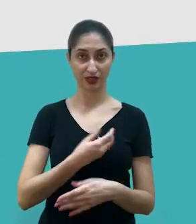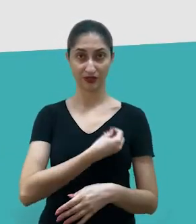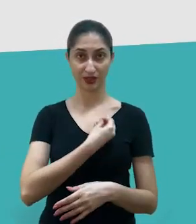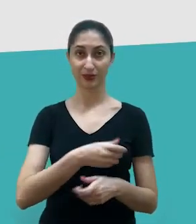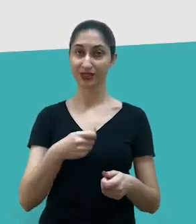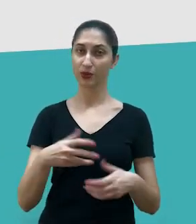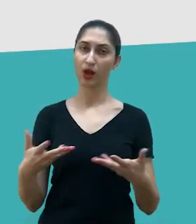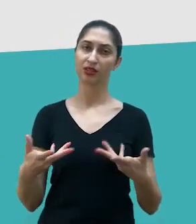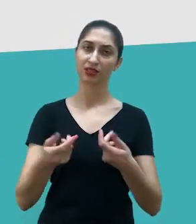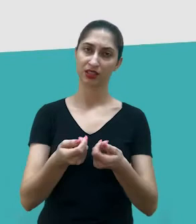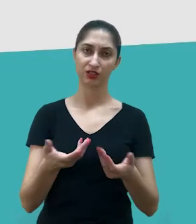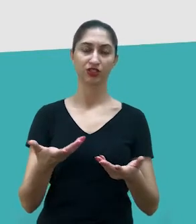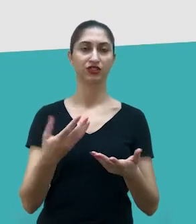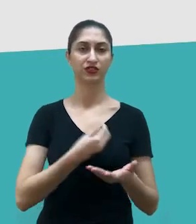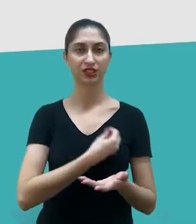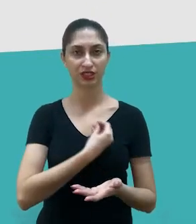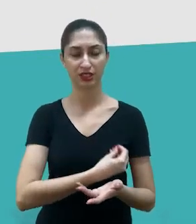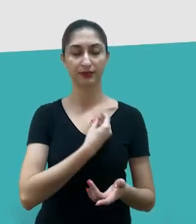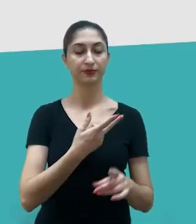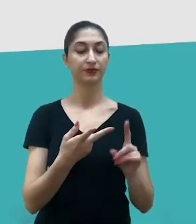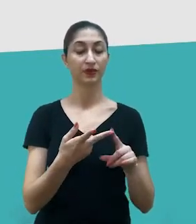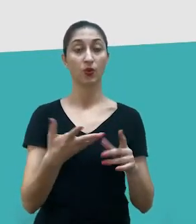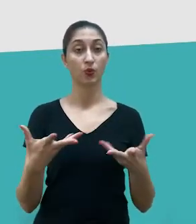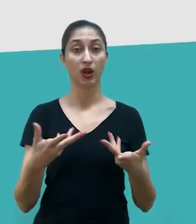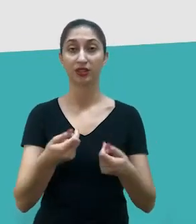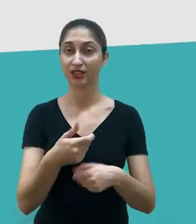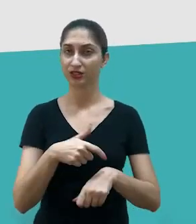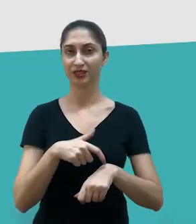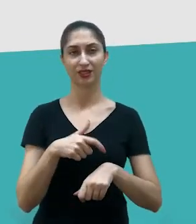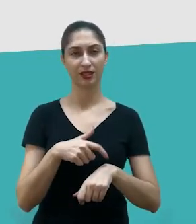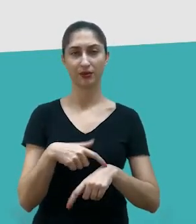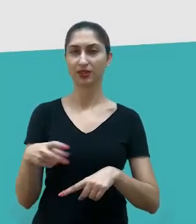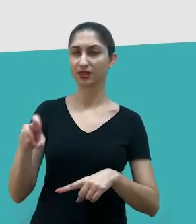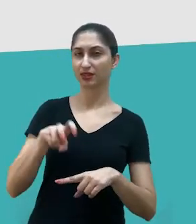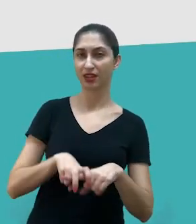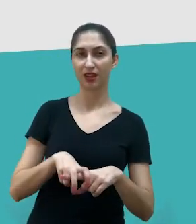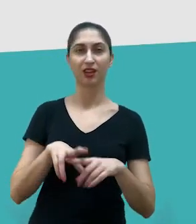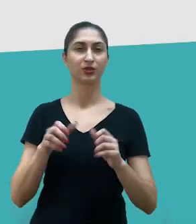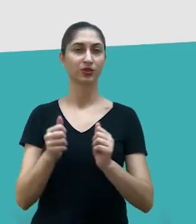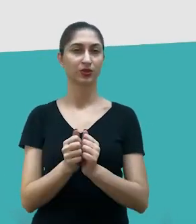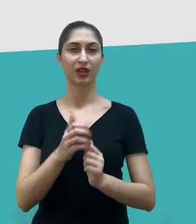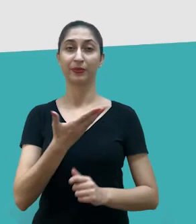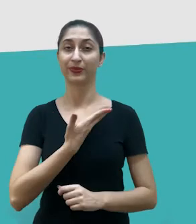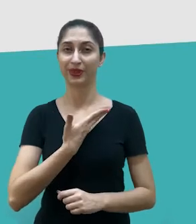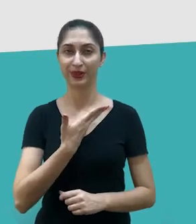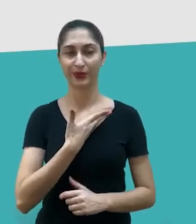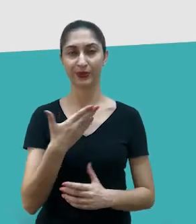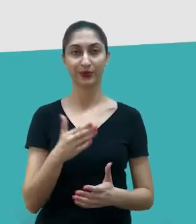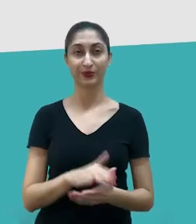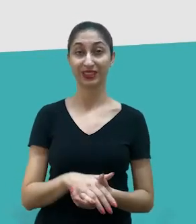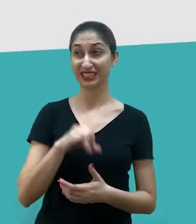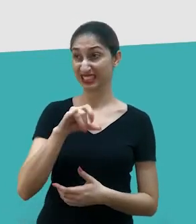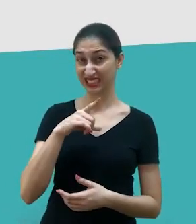mais qualidade de vida, qualidade de tempo para sentar e ficar com os amigos. Então, se eu tenho